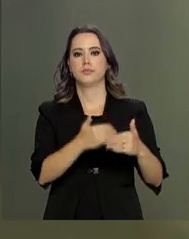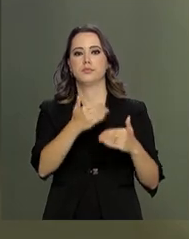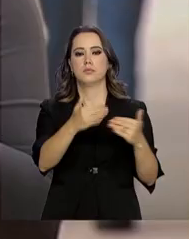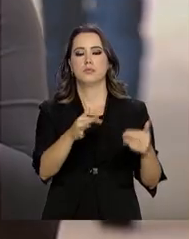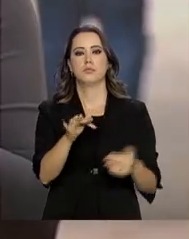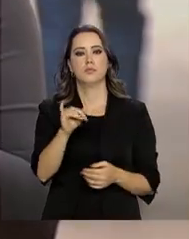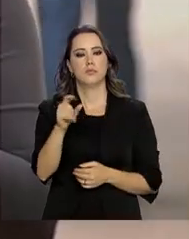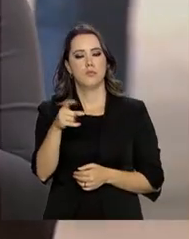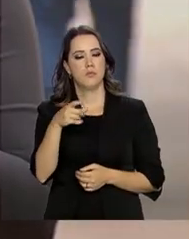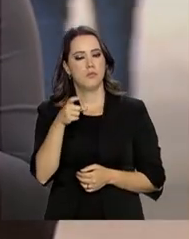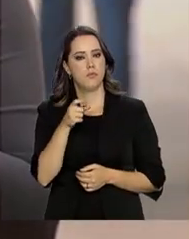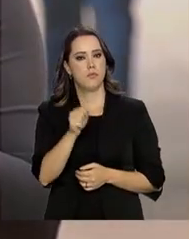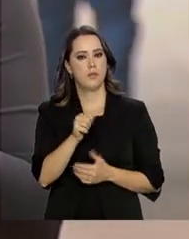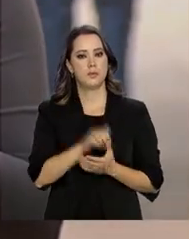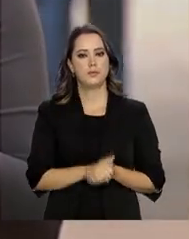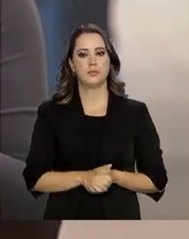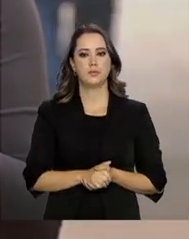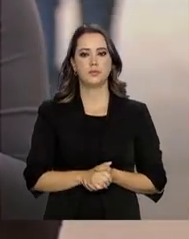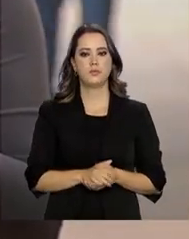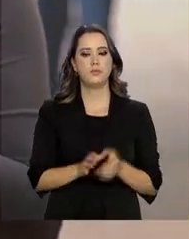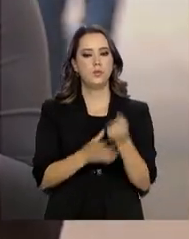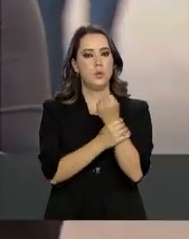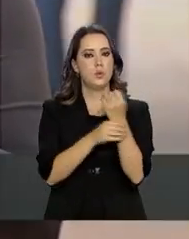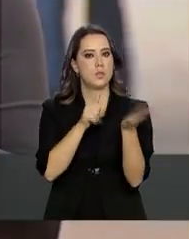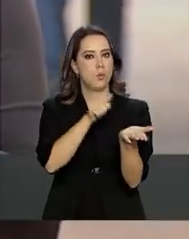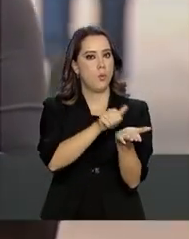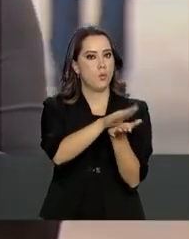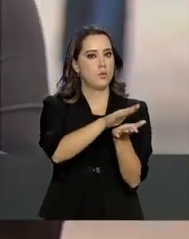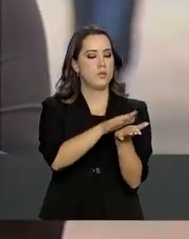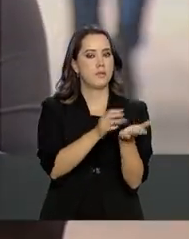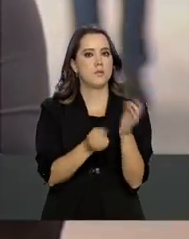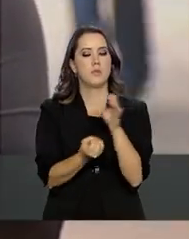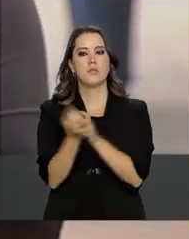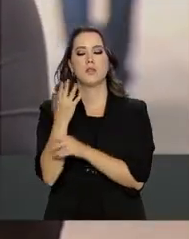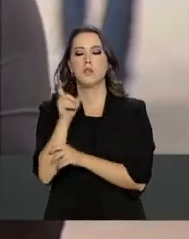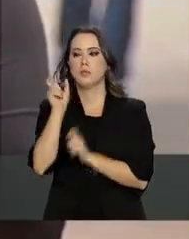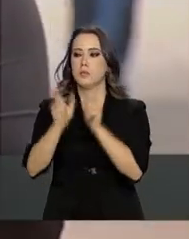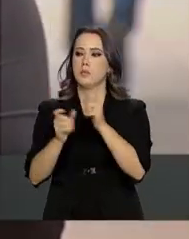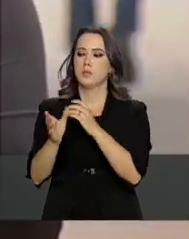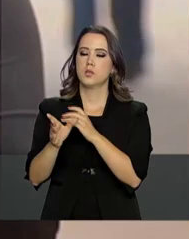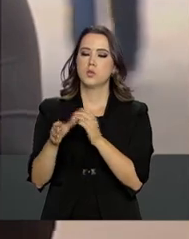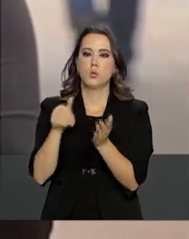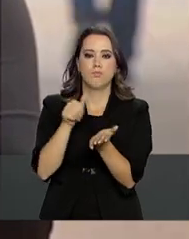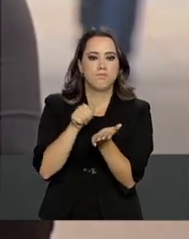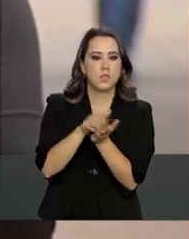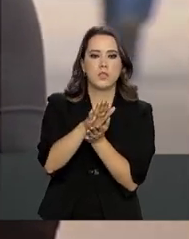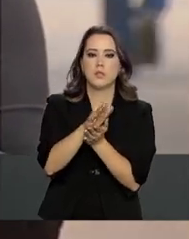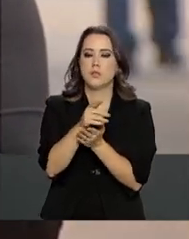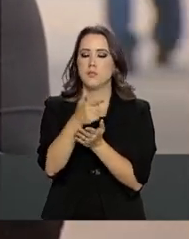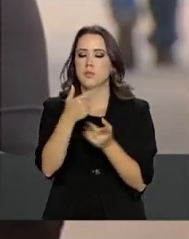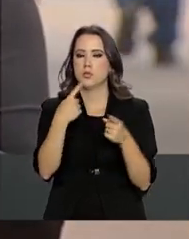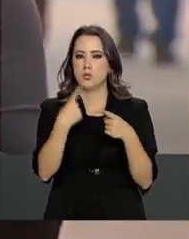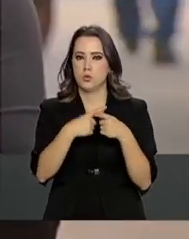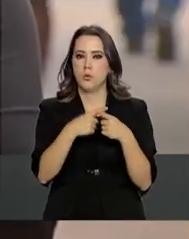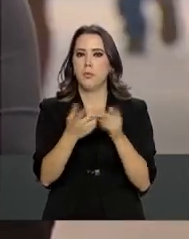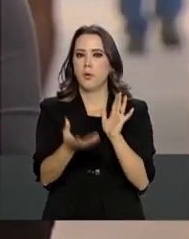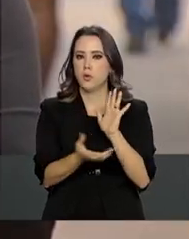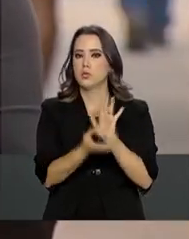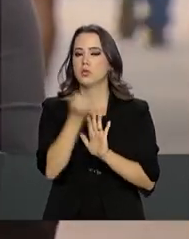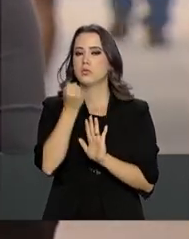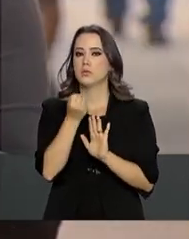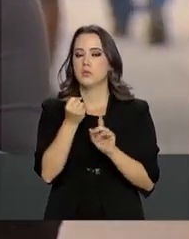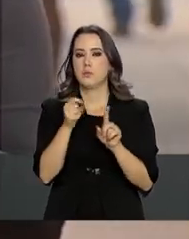que eu já tinha o seguro-desemprego foi criado pra ajudar o trabalhador demitido sem justa causa pode receber o